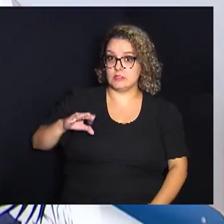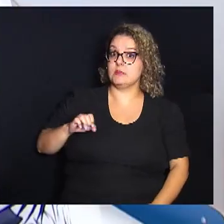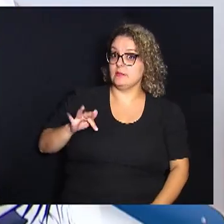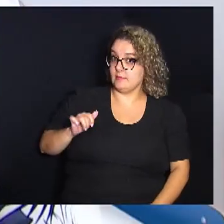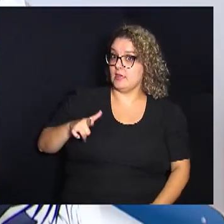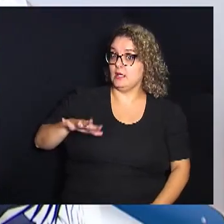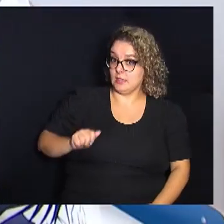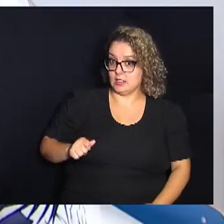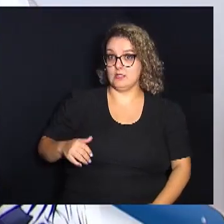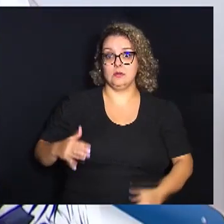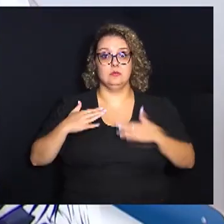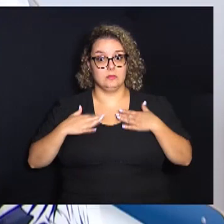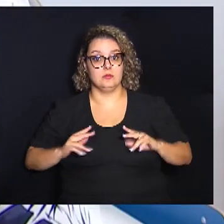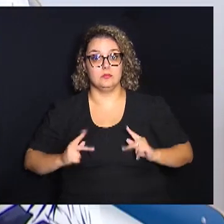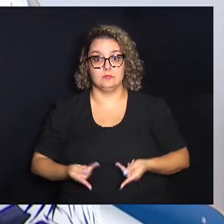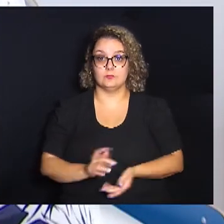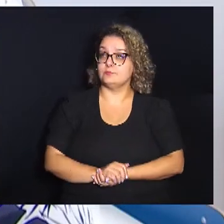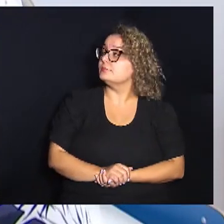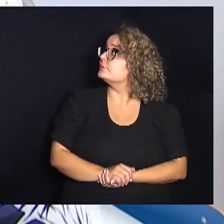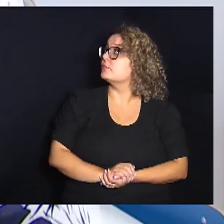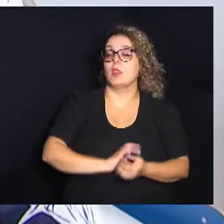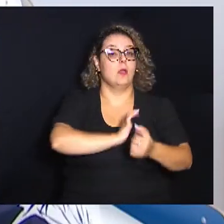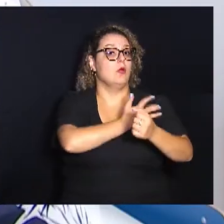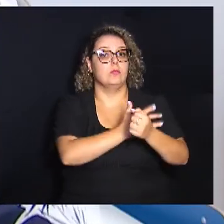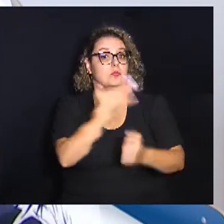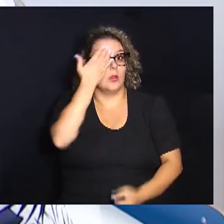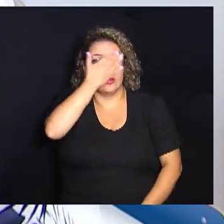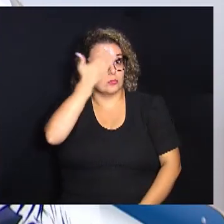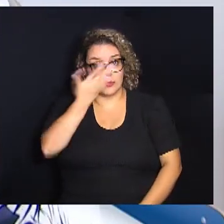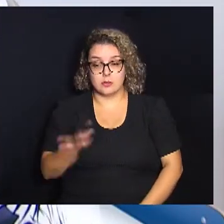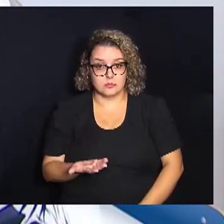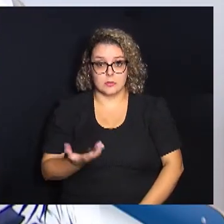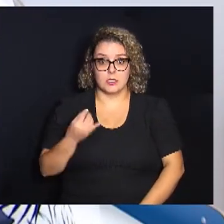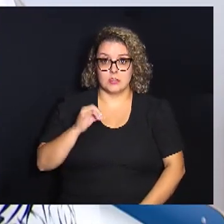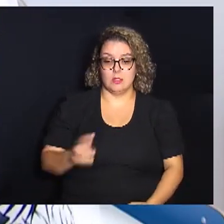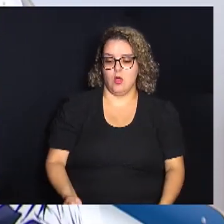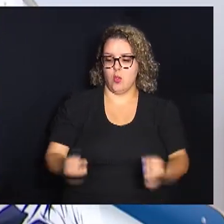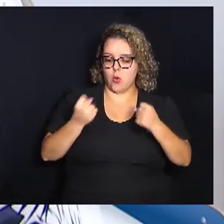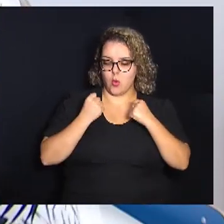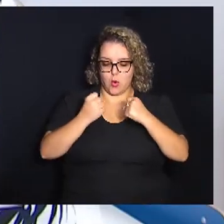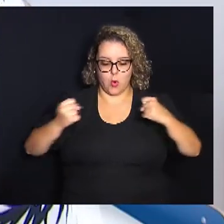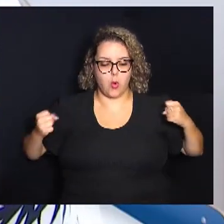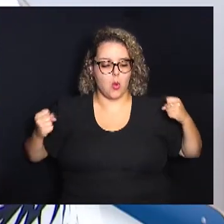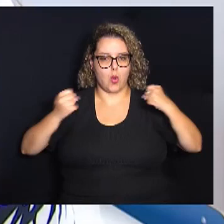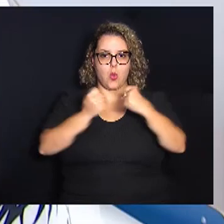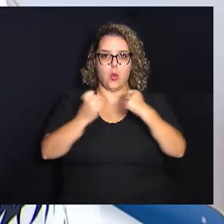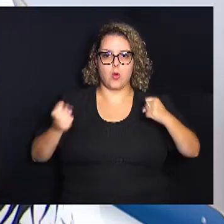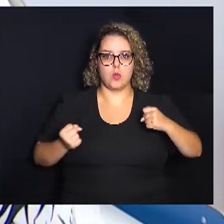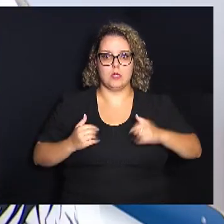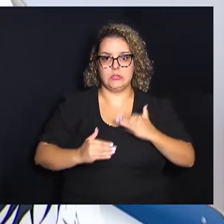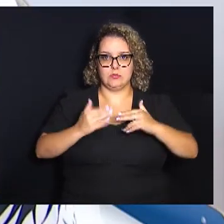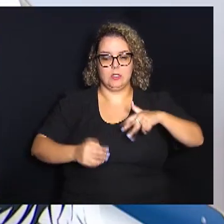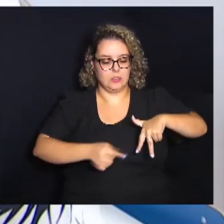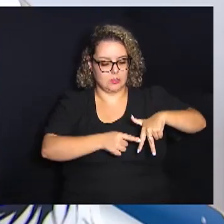E é um músculo que a gente não vê, né? Às vezes a gente, se nós formos para uma academia, a gente quer desenvolver, por exemplo, pernas, né?